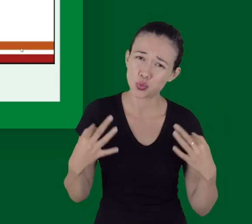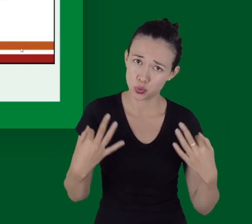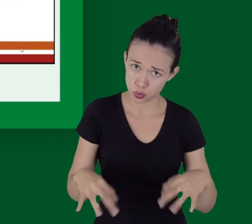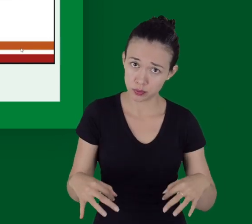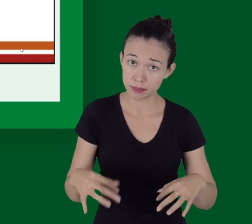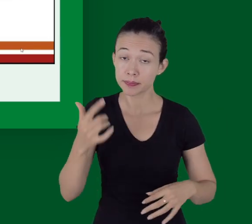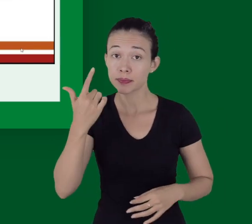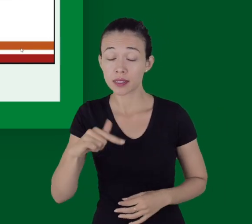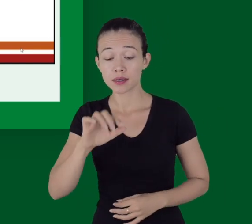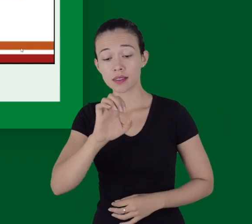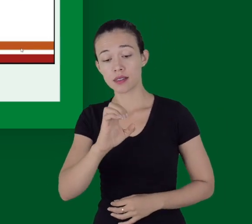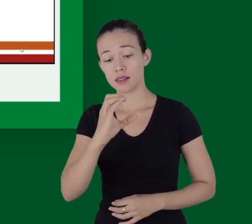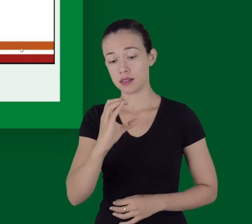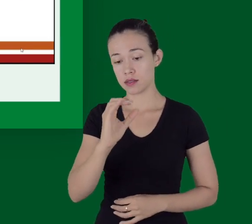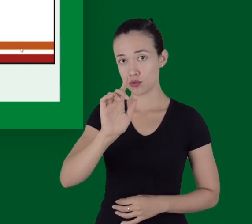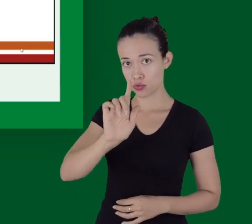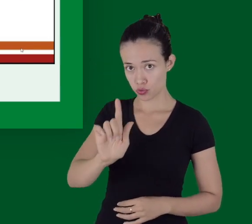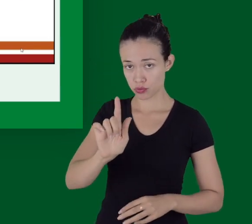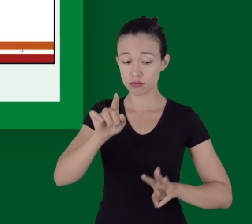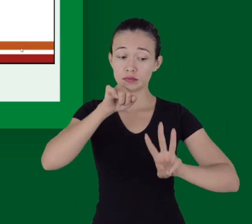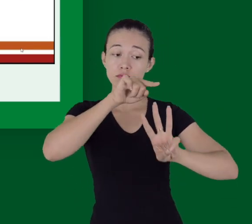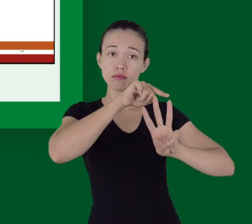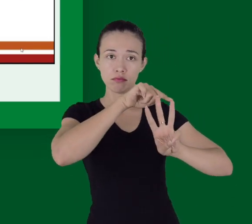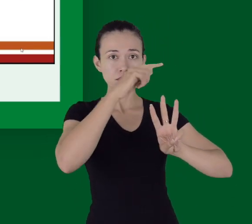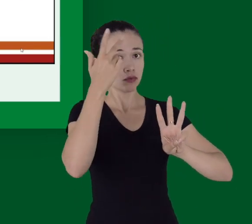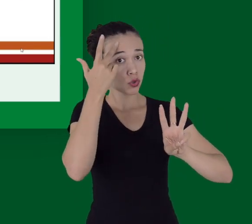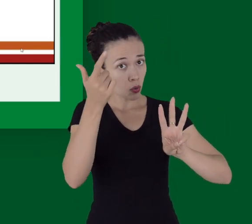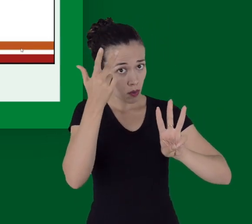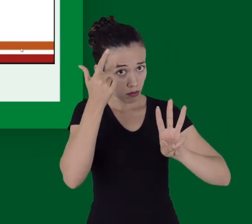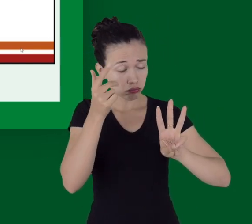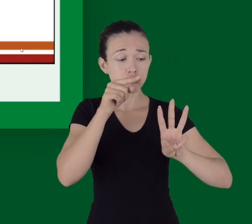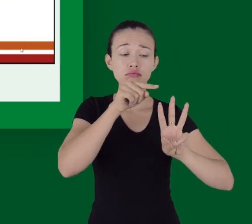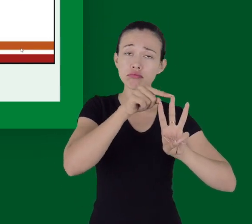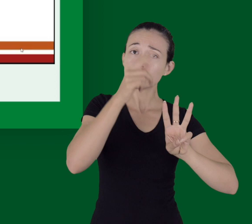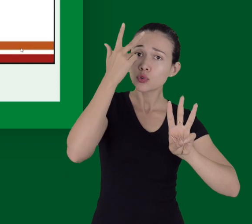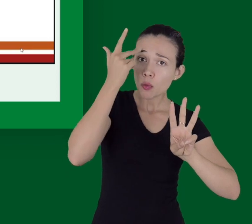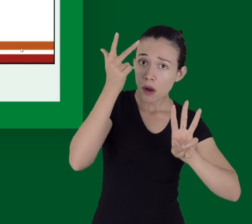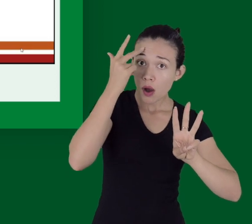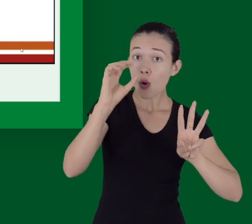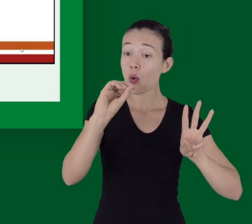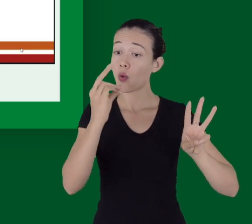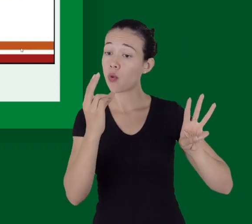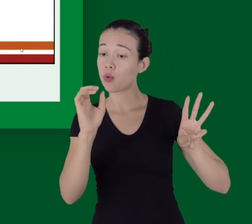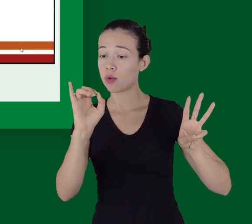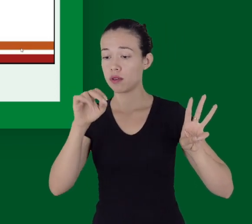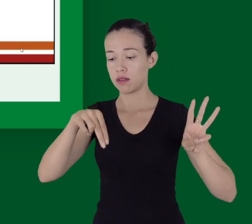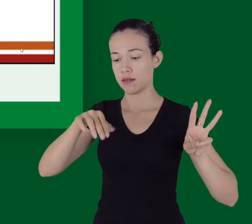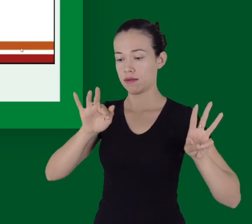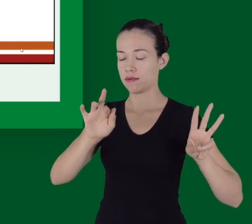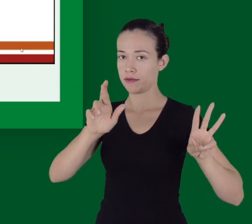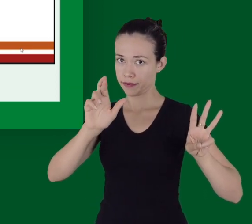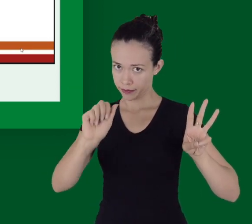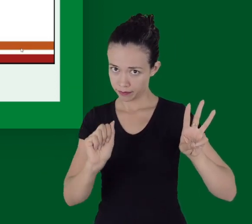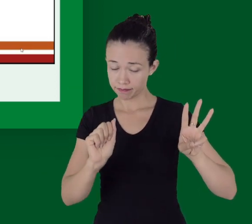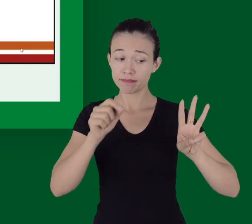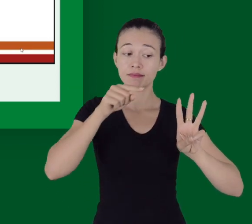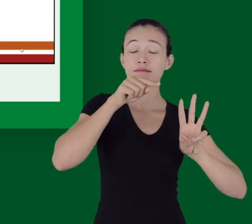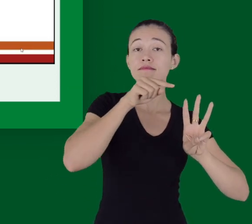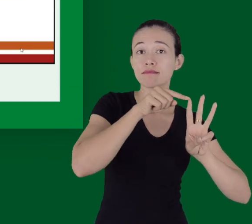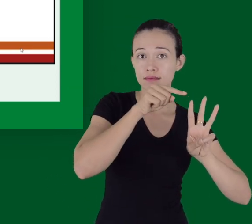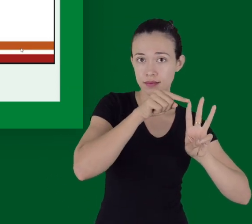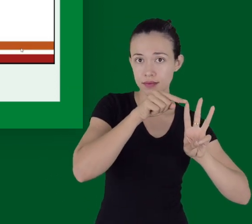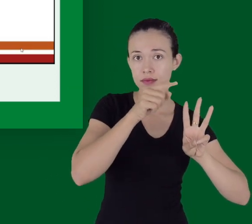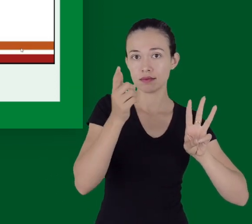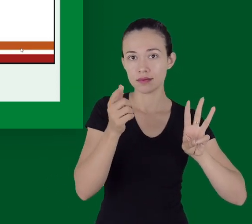supra. E a troponina, na angina instável vai estar negativa, e no infarto sem supra e com supra vai estar